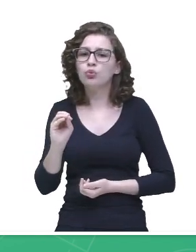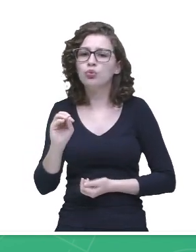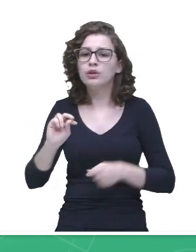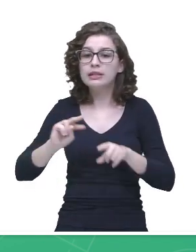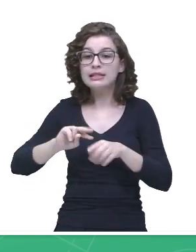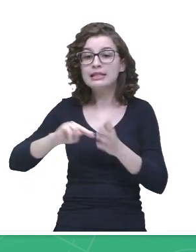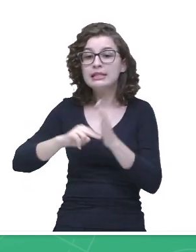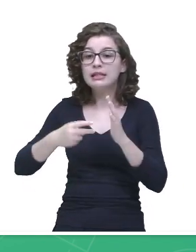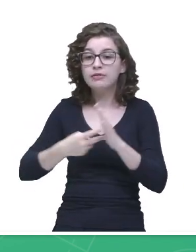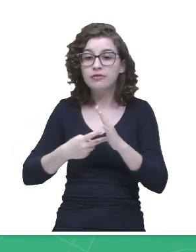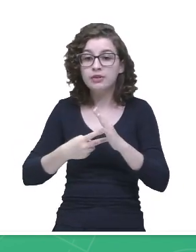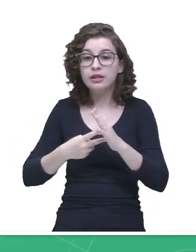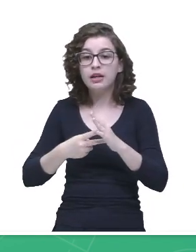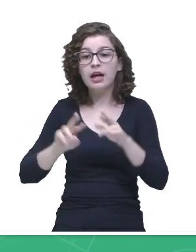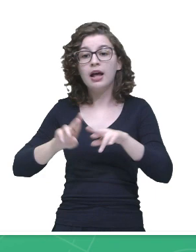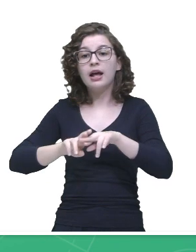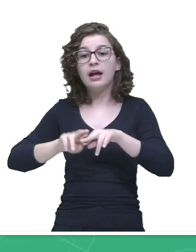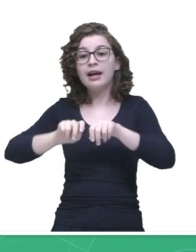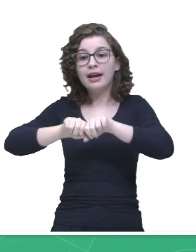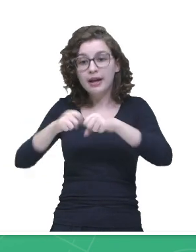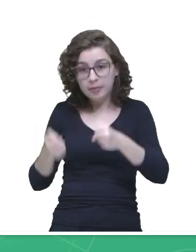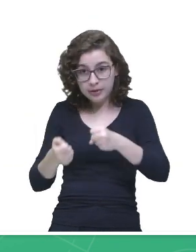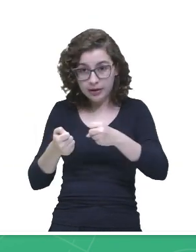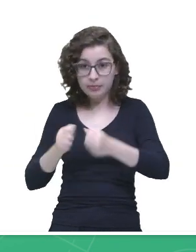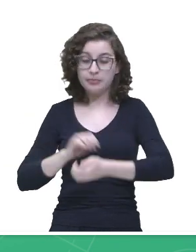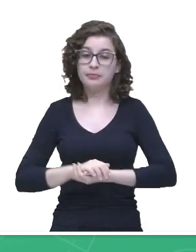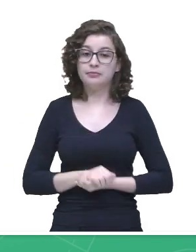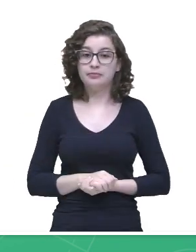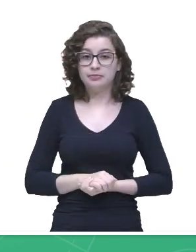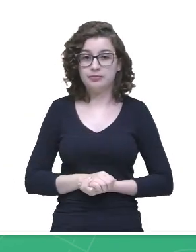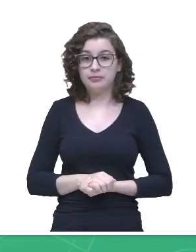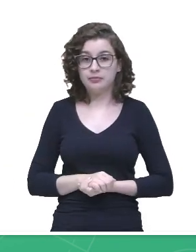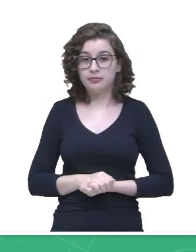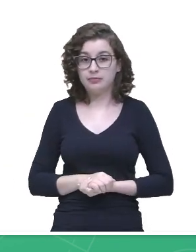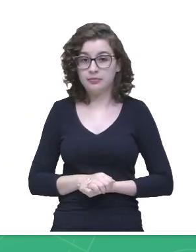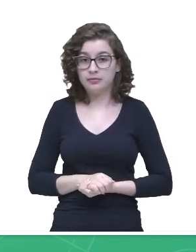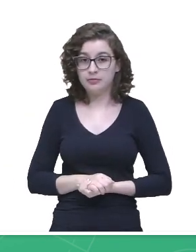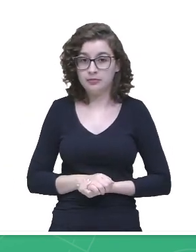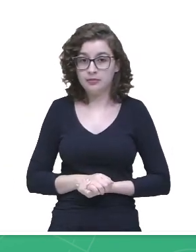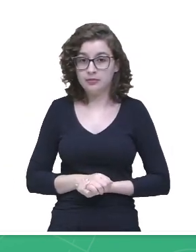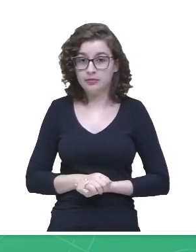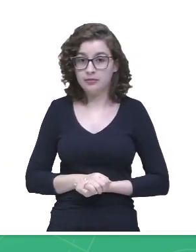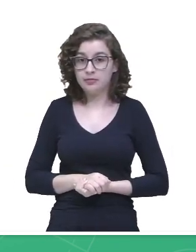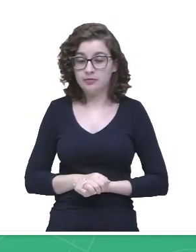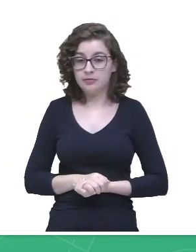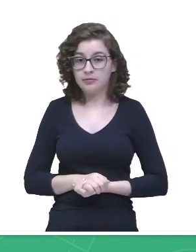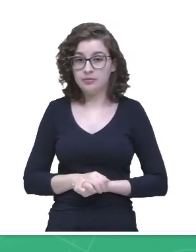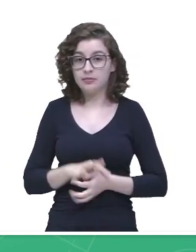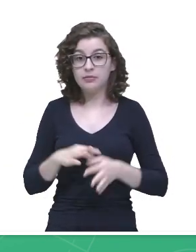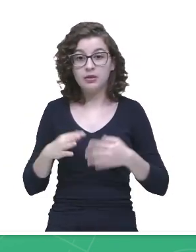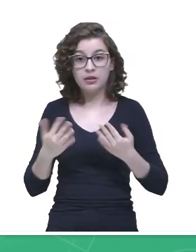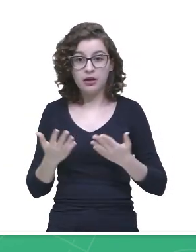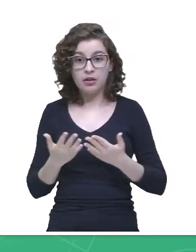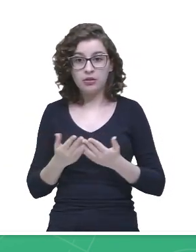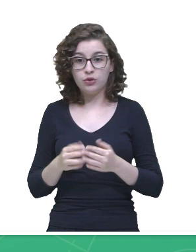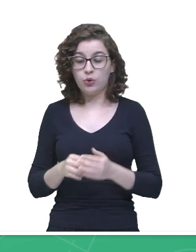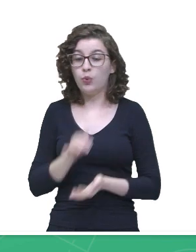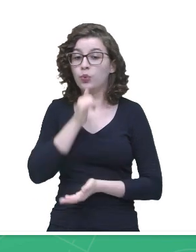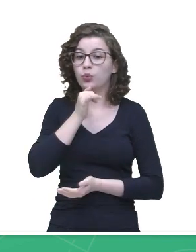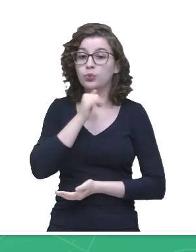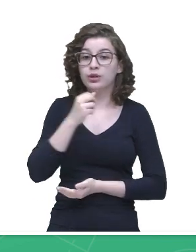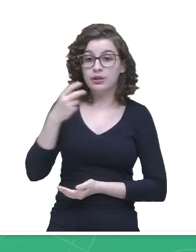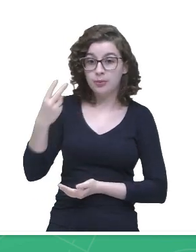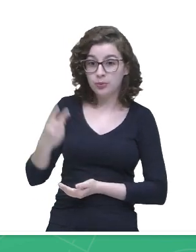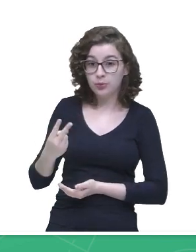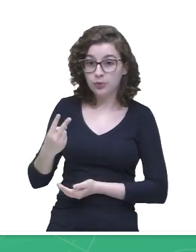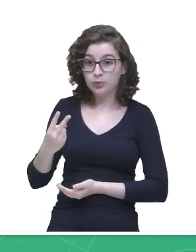E depois, a minha vizinha preparou, né? Ela fez uma torta, uma comida deliciosa, né? Então, o